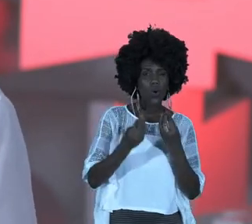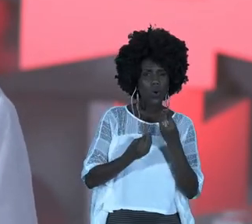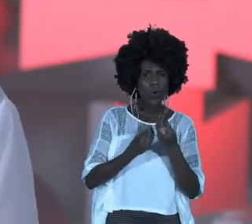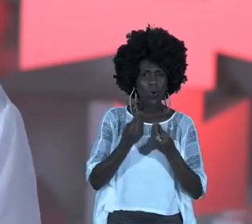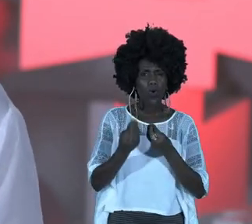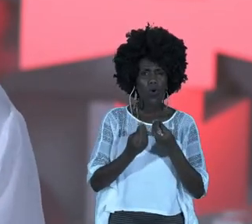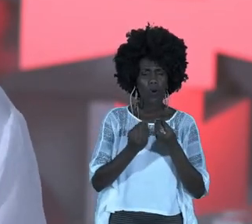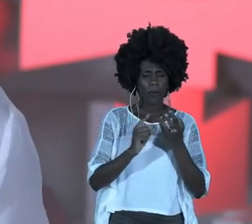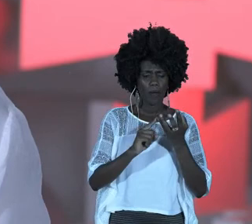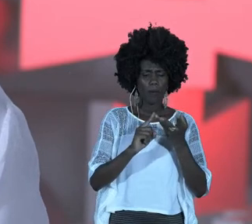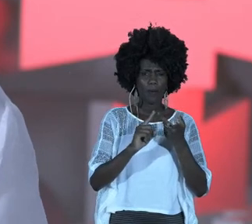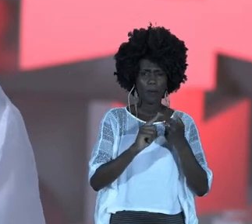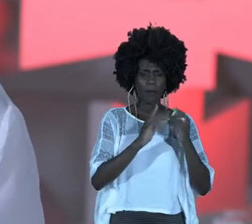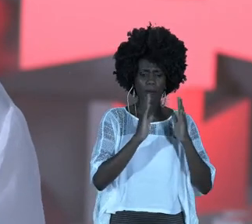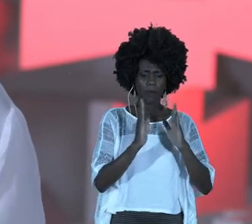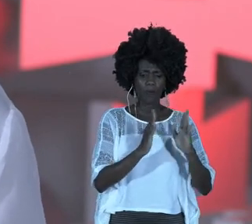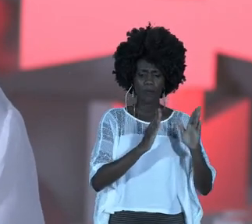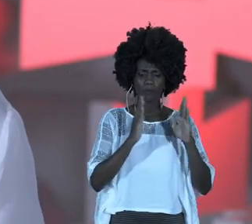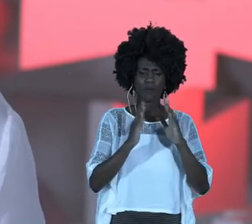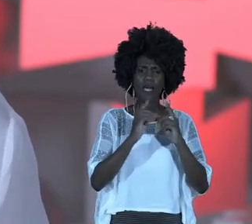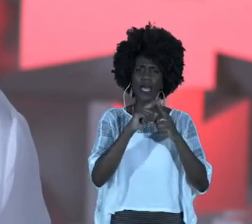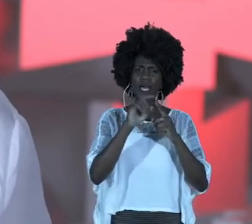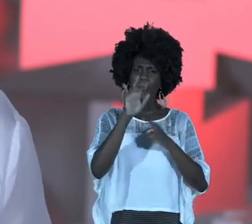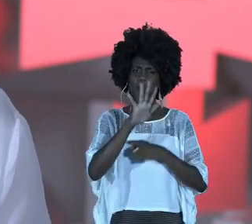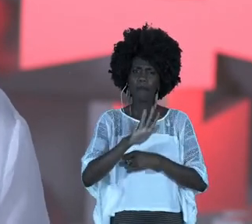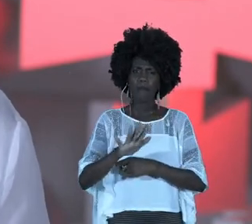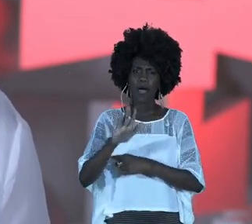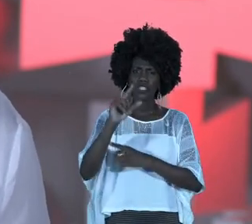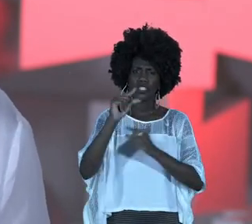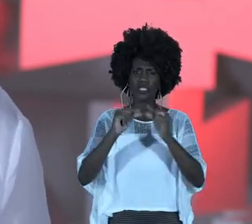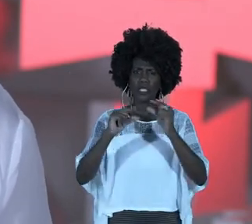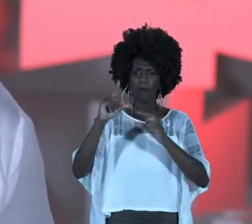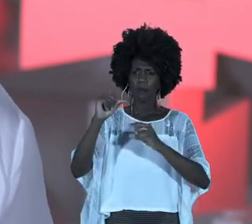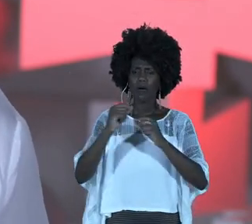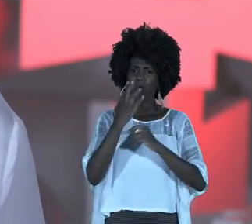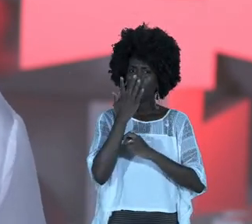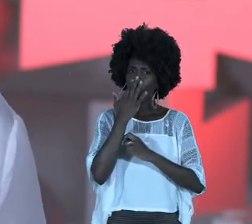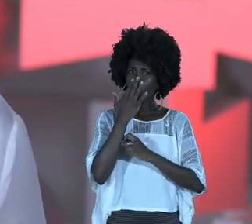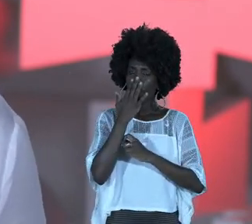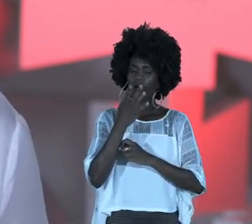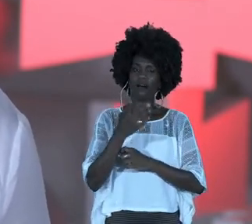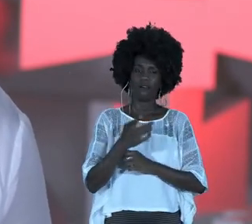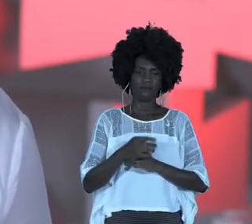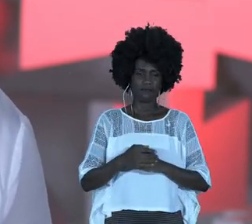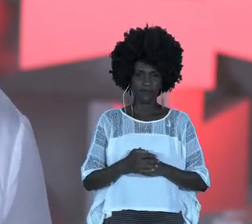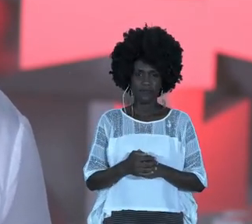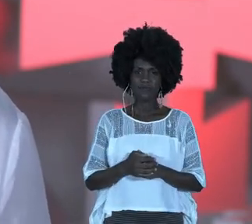de sucessão de planos, tamanhos de figuras, aplicação da cor, é que vão